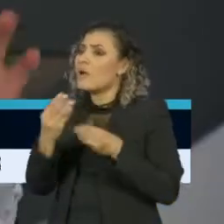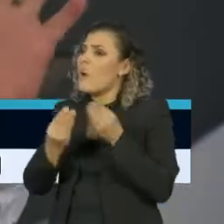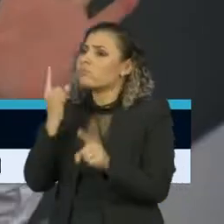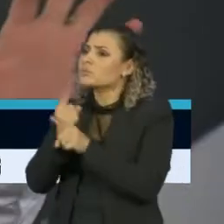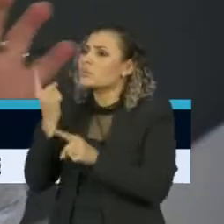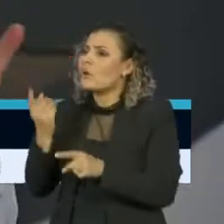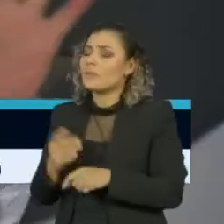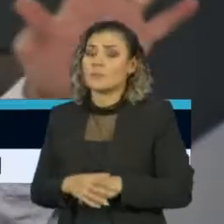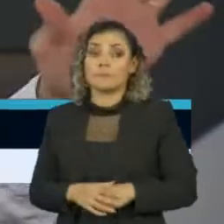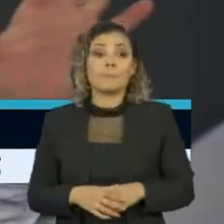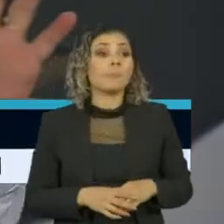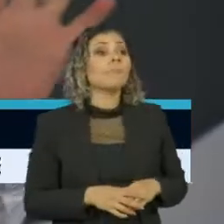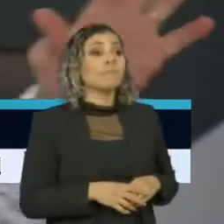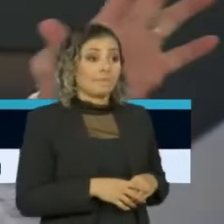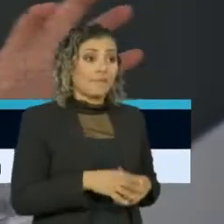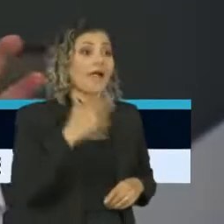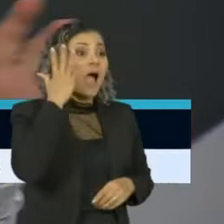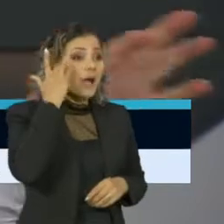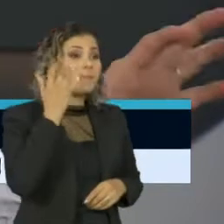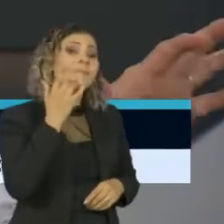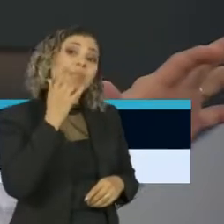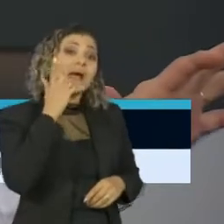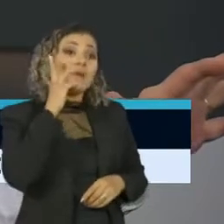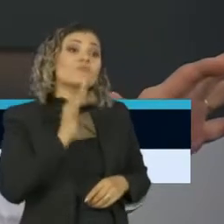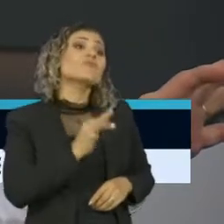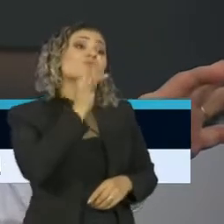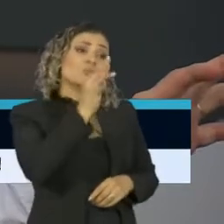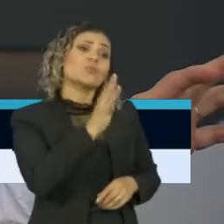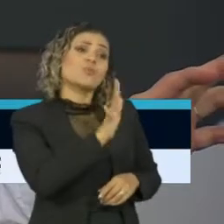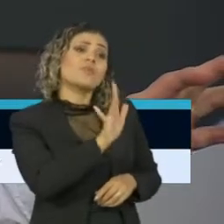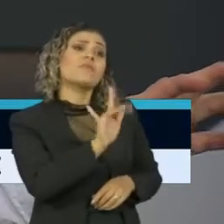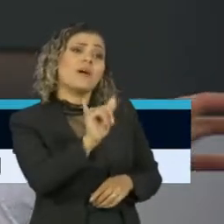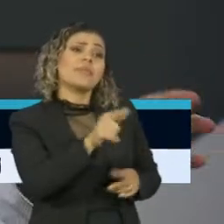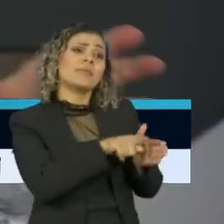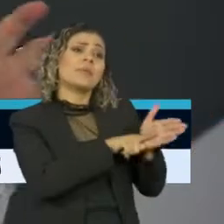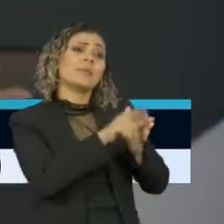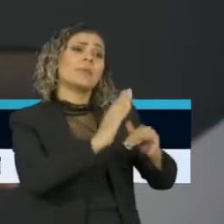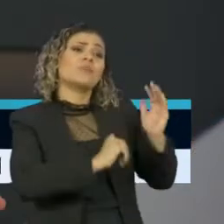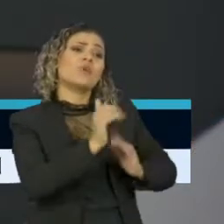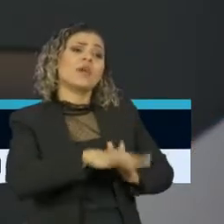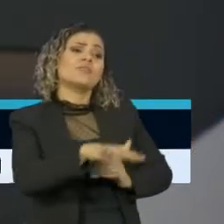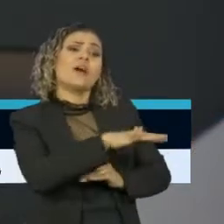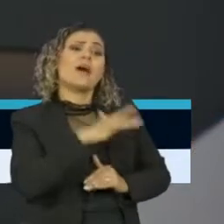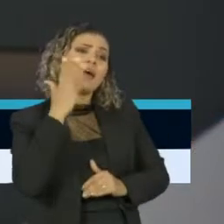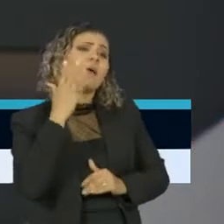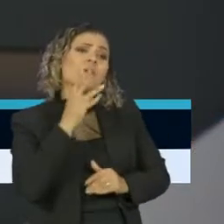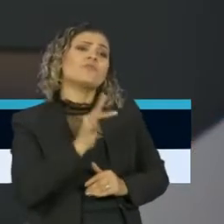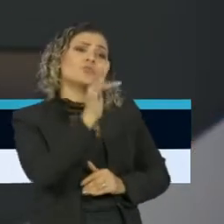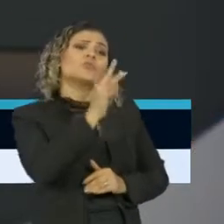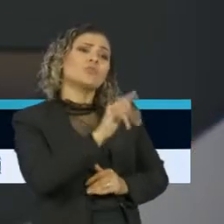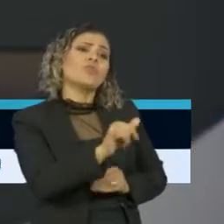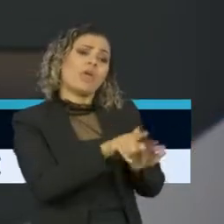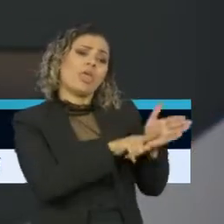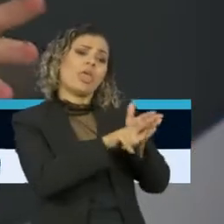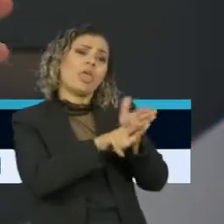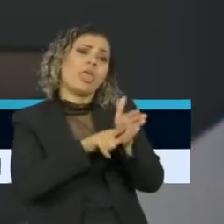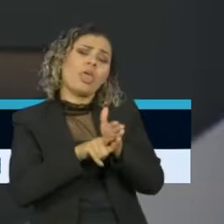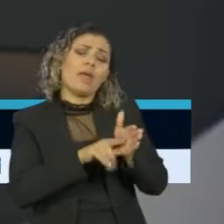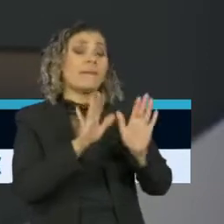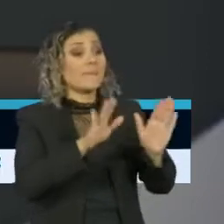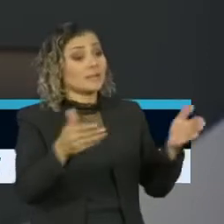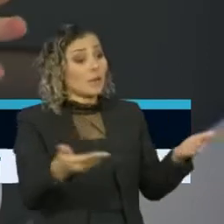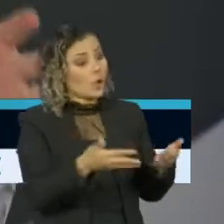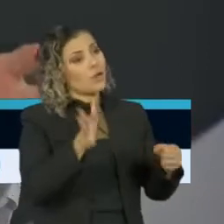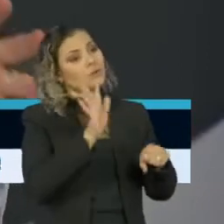amanhã seremos todos os especialistas em síndrome do coração partido ao fato é que esta doença é